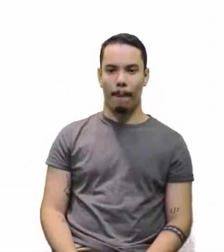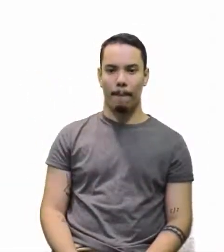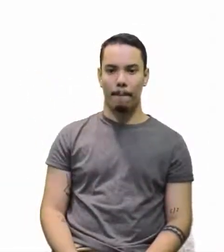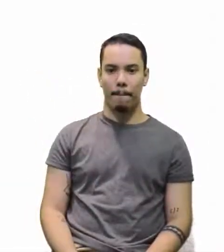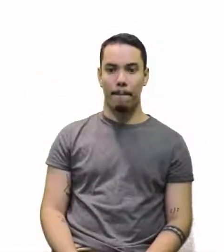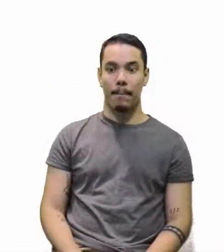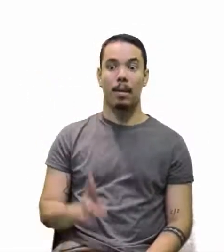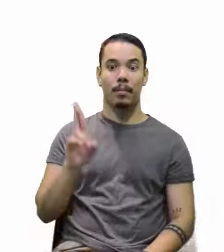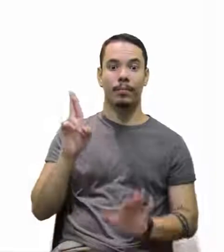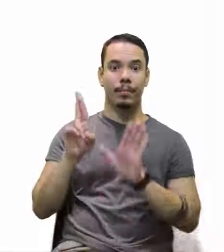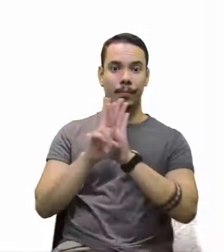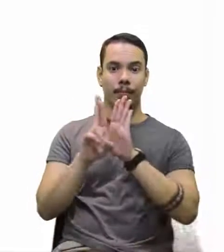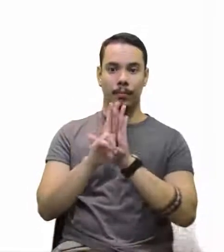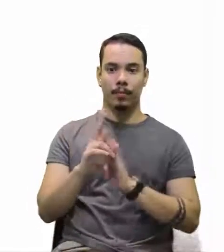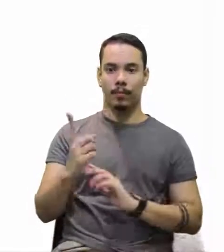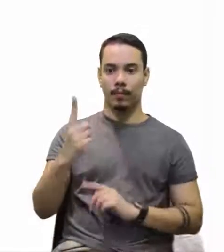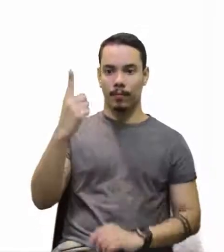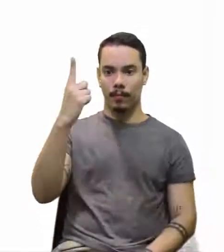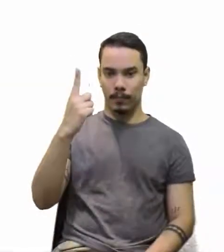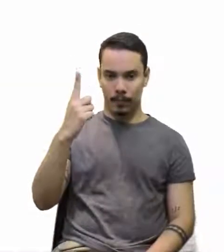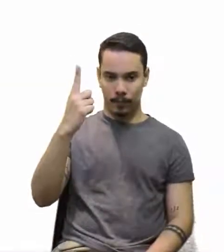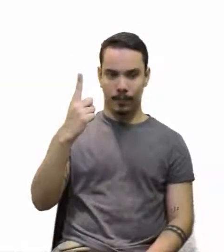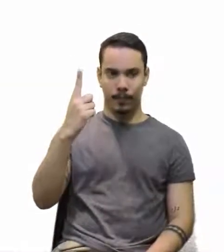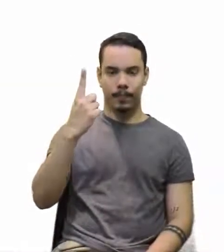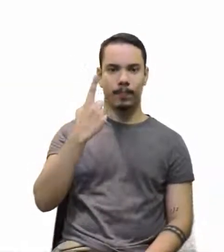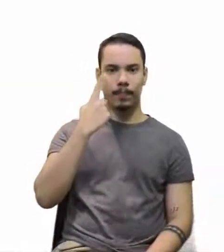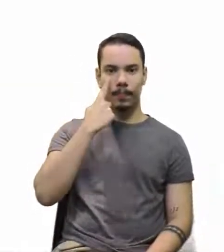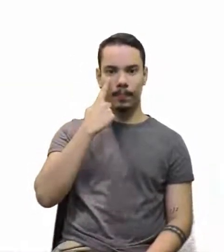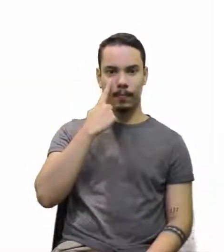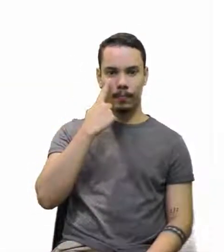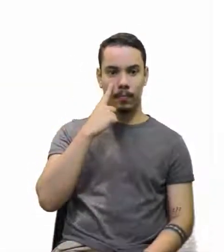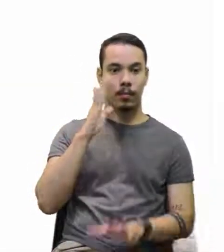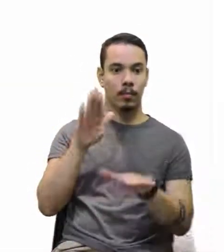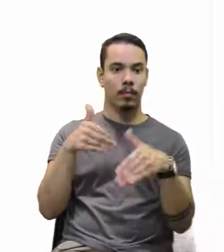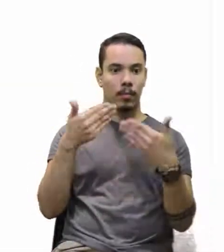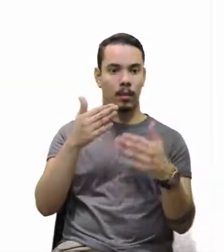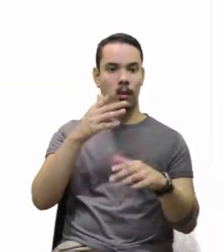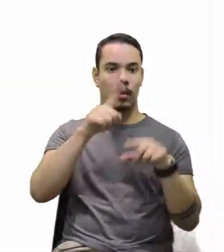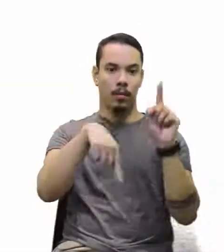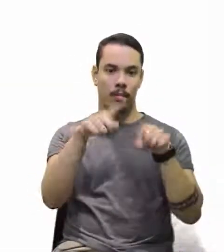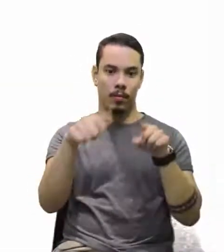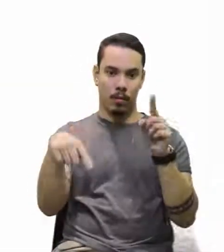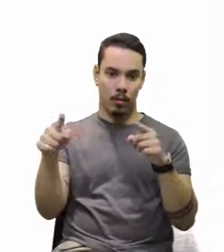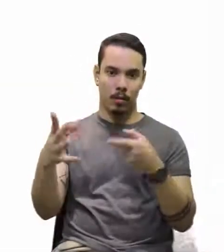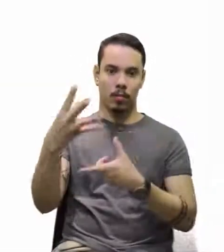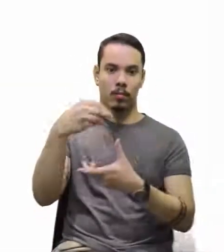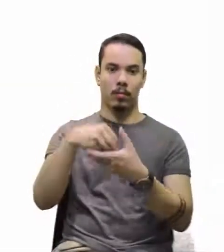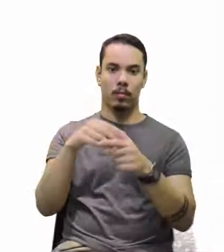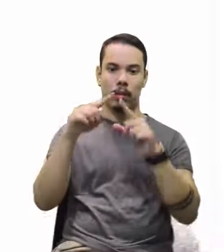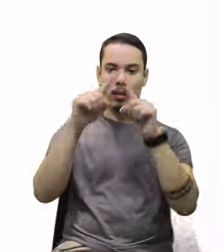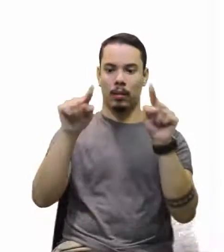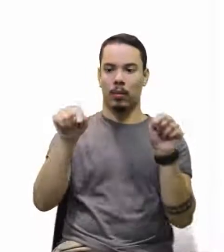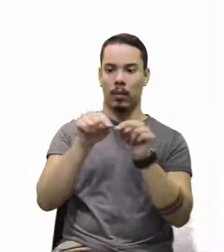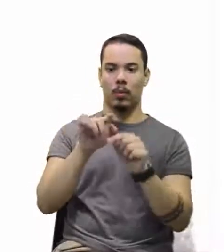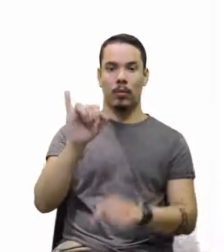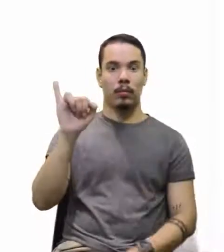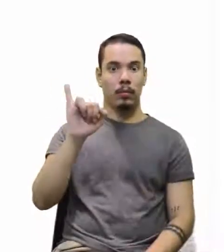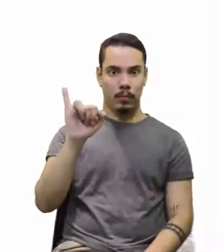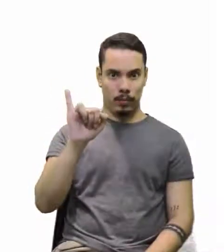A representação do indutor, vamos ver. Quando a variação da corrente, variação é delta, delta